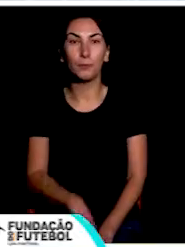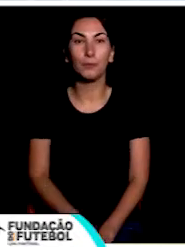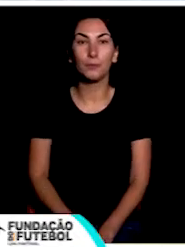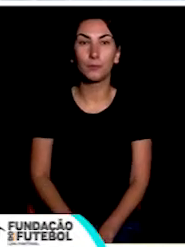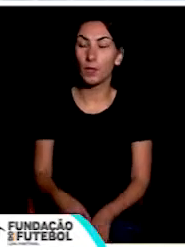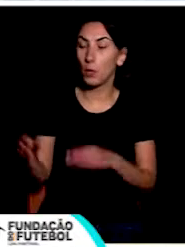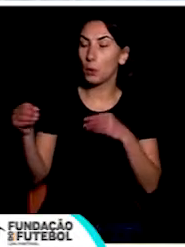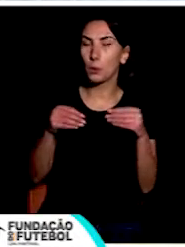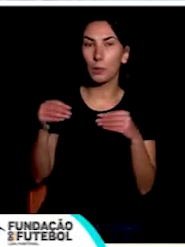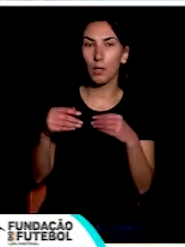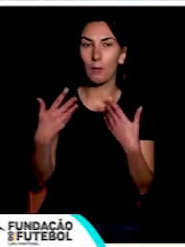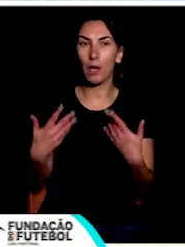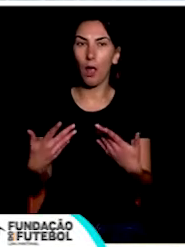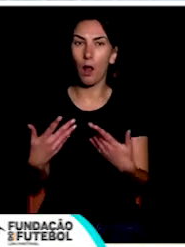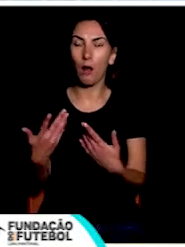Bruno César.